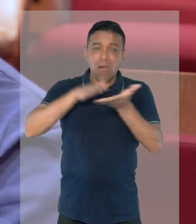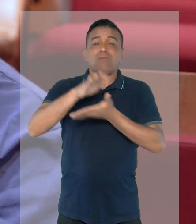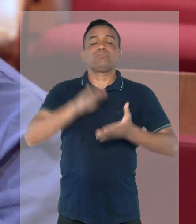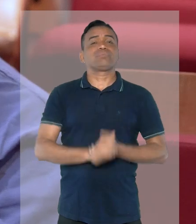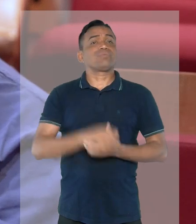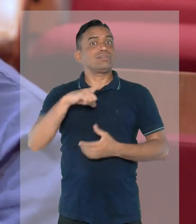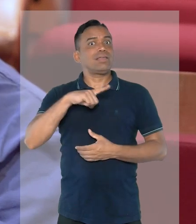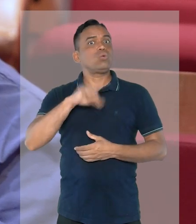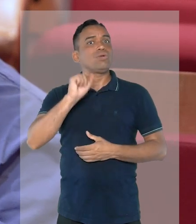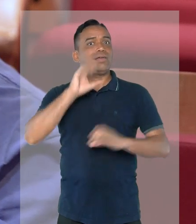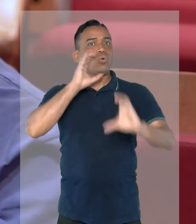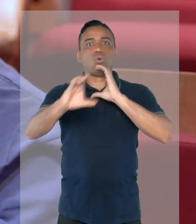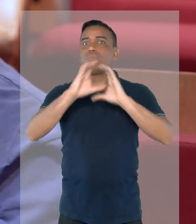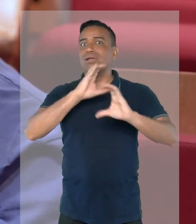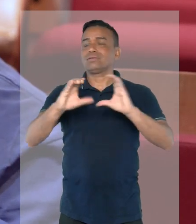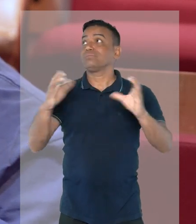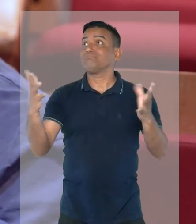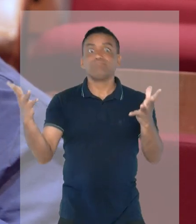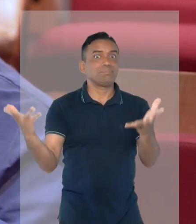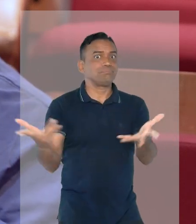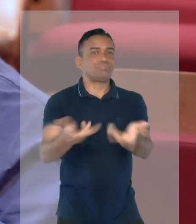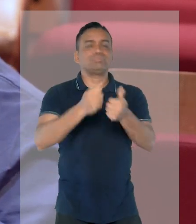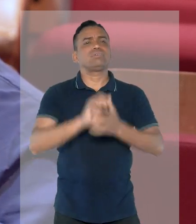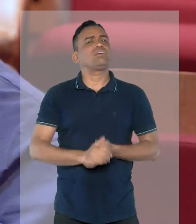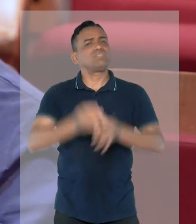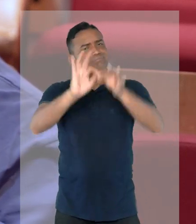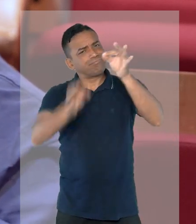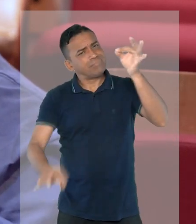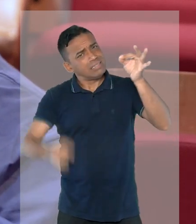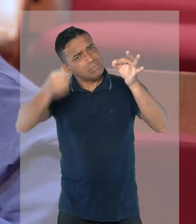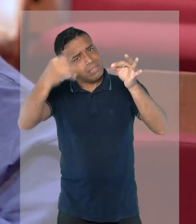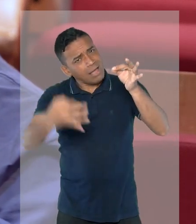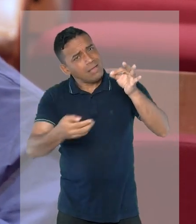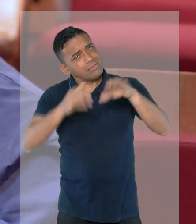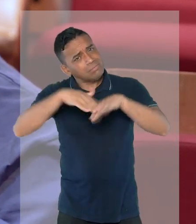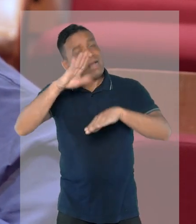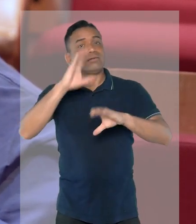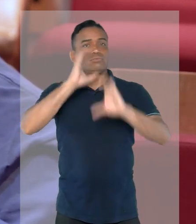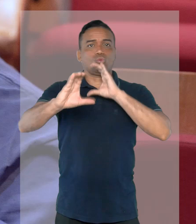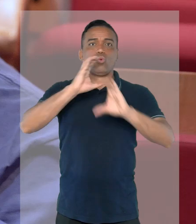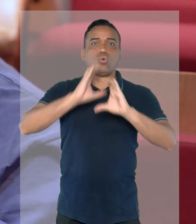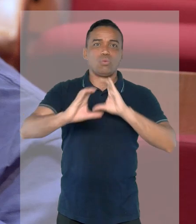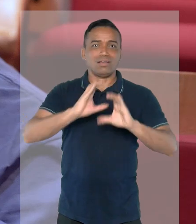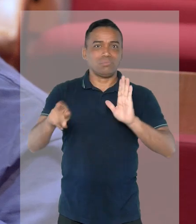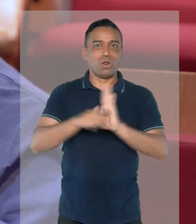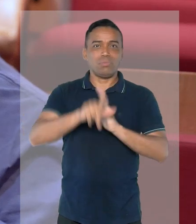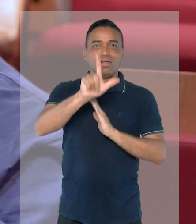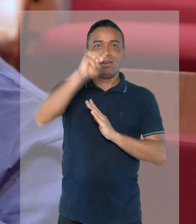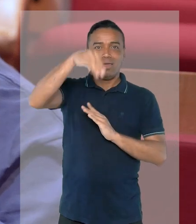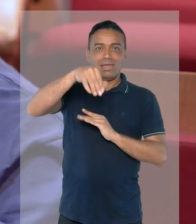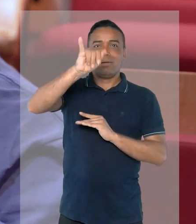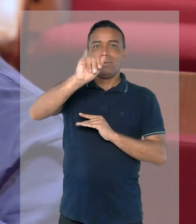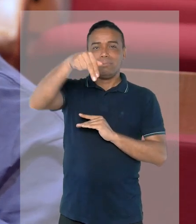Porque tem um traço de comunicabilidade que me parece impressionante. Então, eu queria que você falasse um pouquinho mais dessa comunicabilidade do Leminski